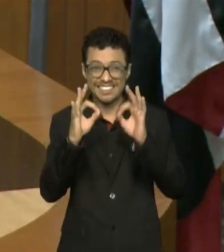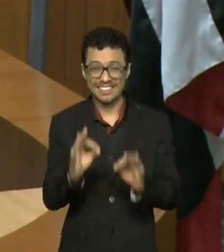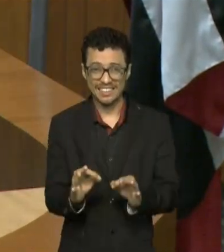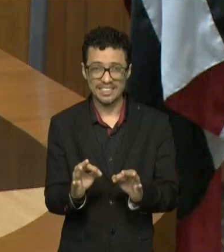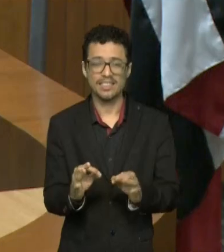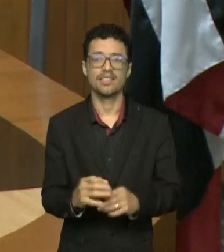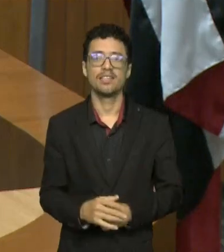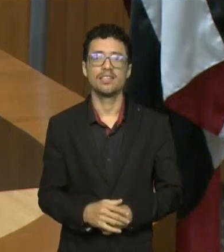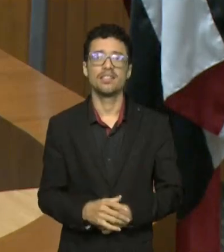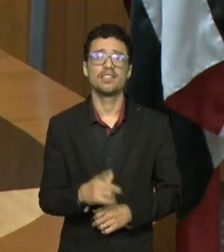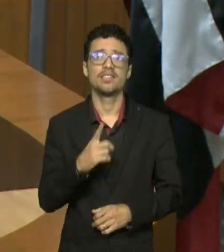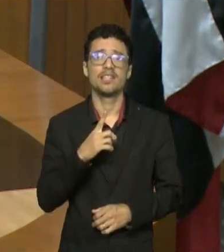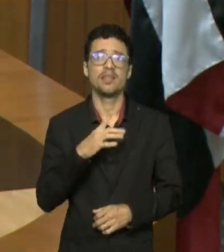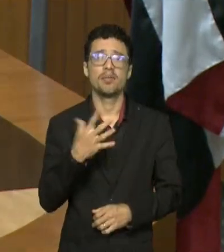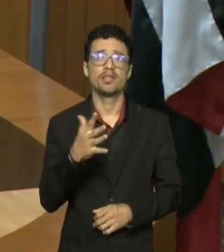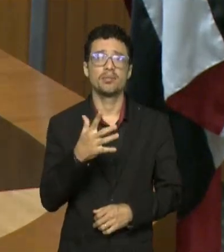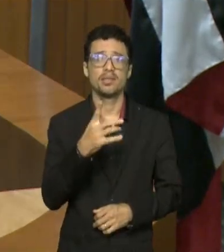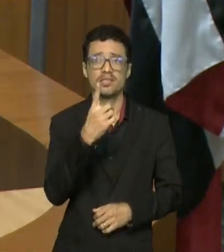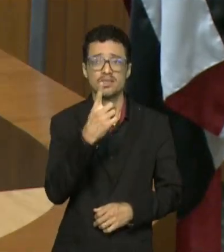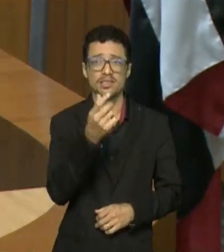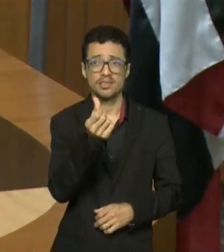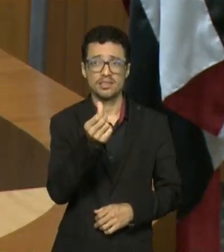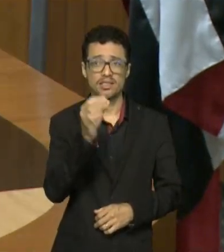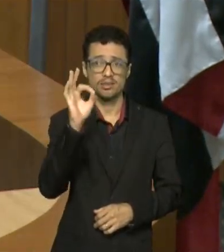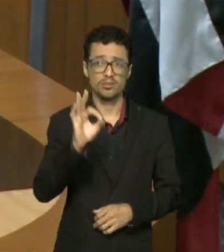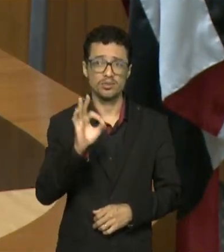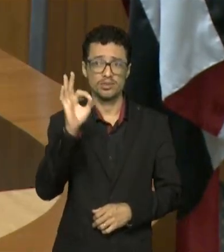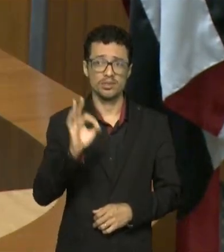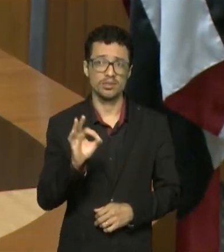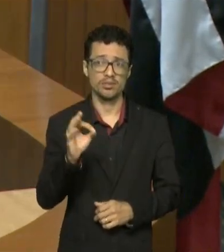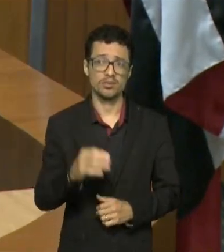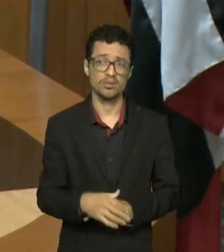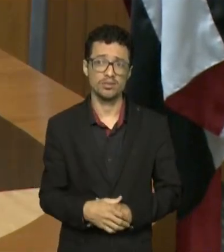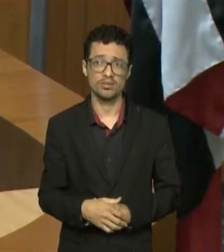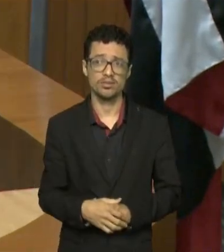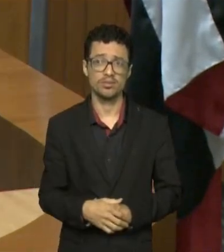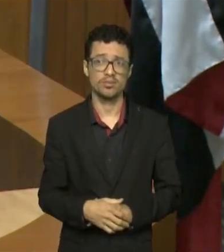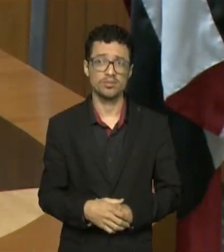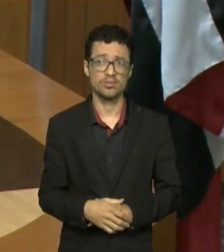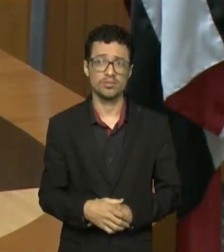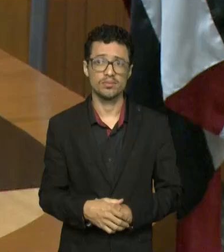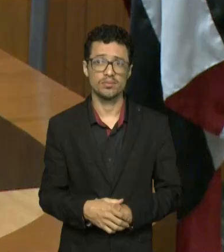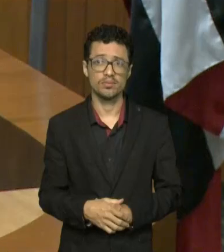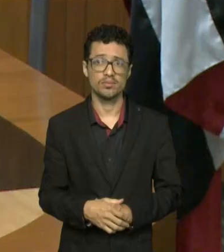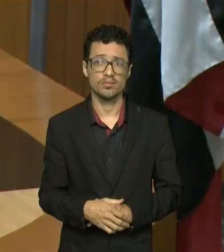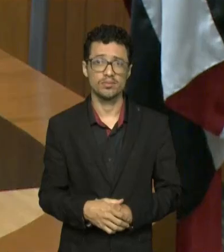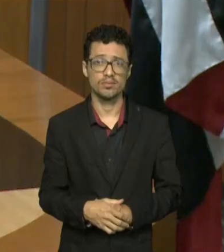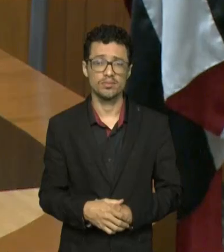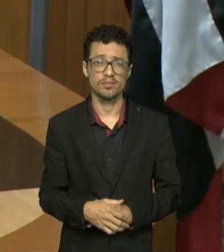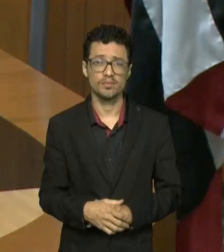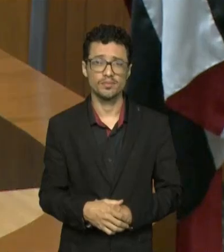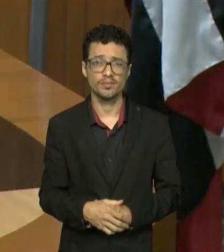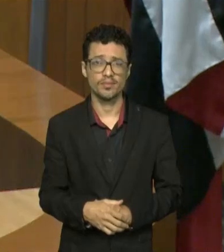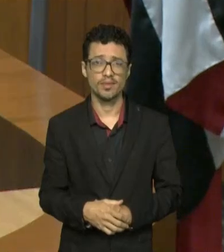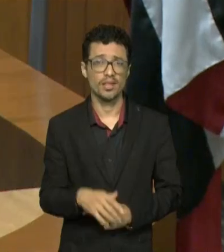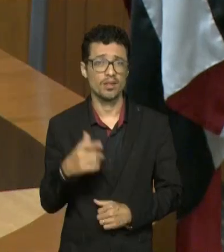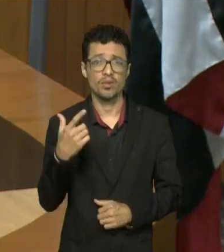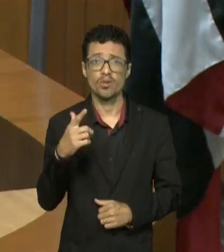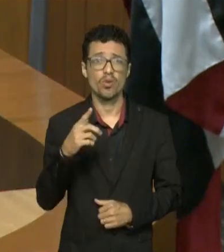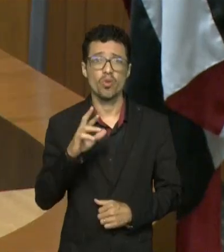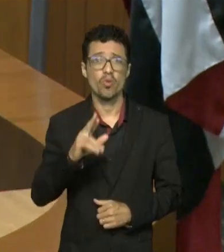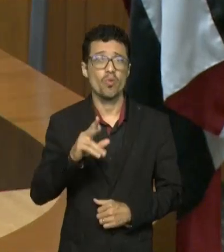de 16% só. O Coutinho sabe que isso aí é verdade. Não passa muito disso. Então,